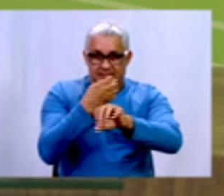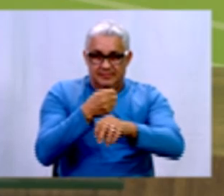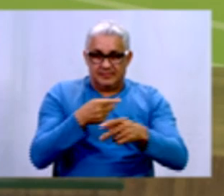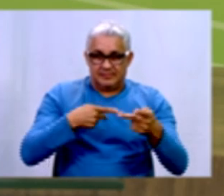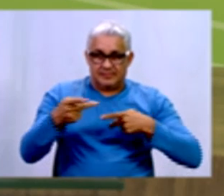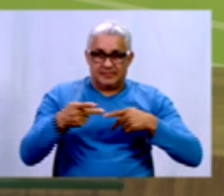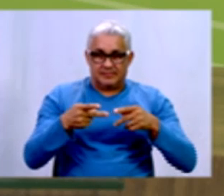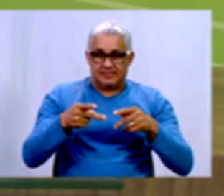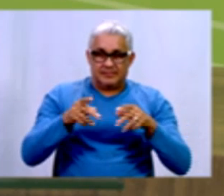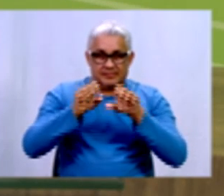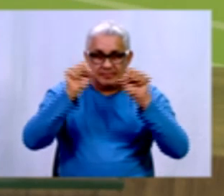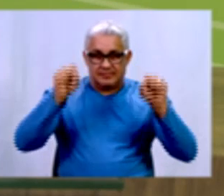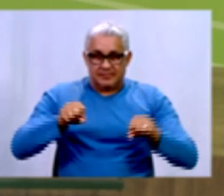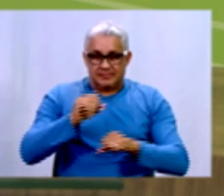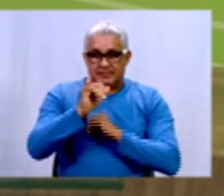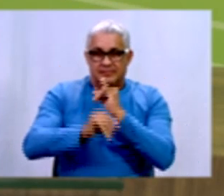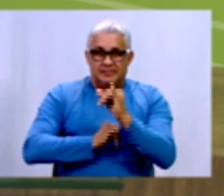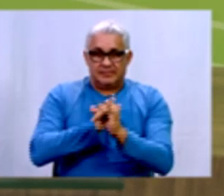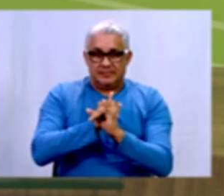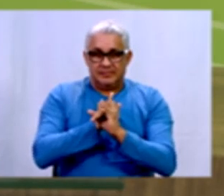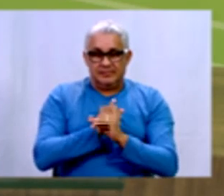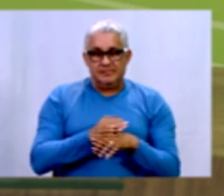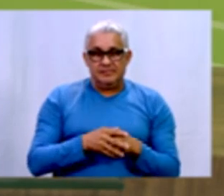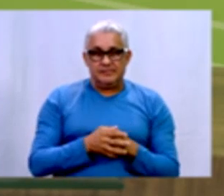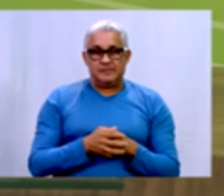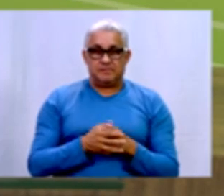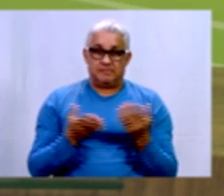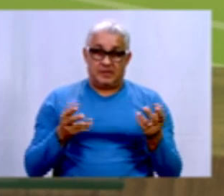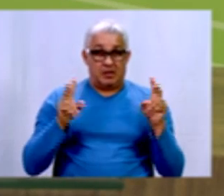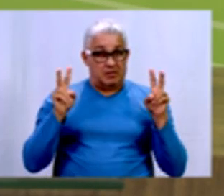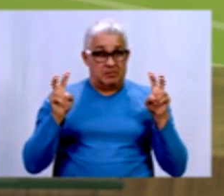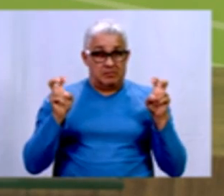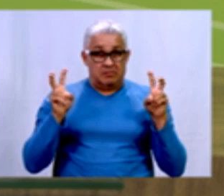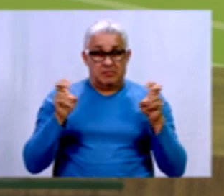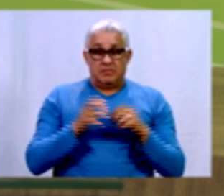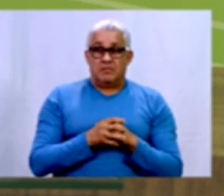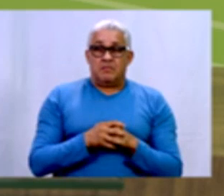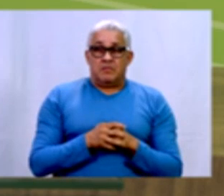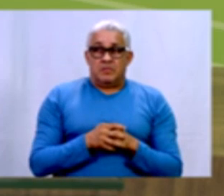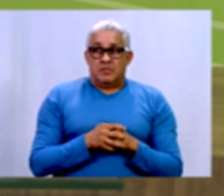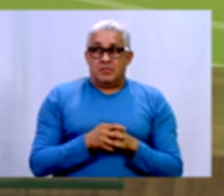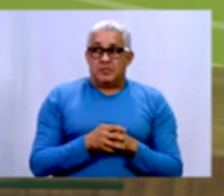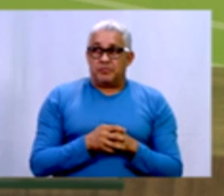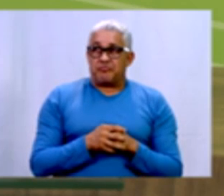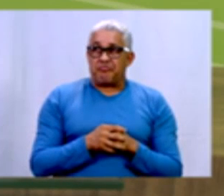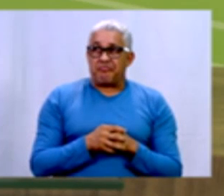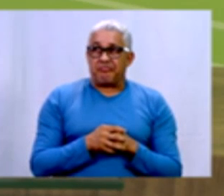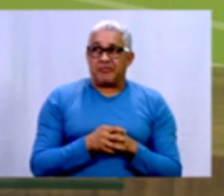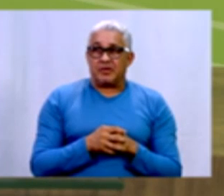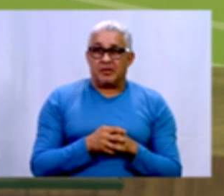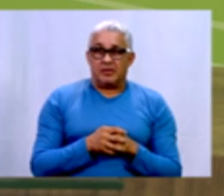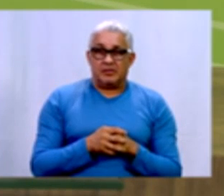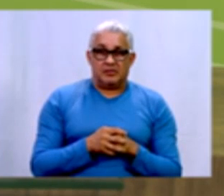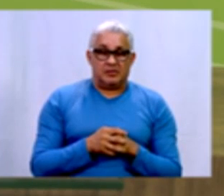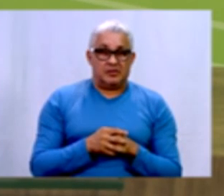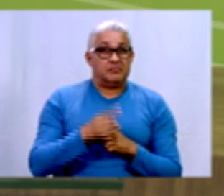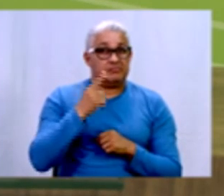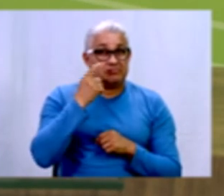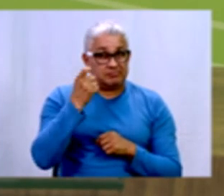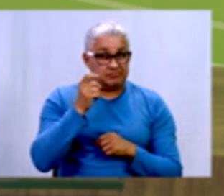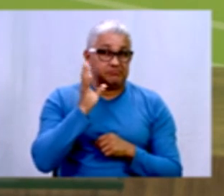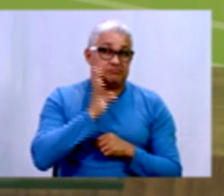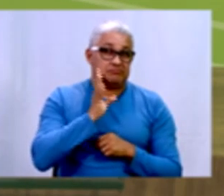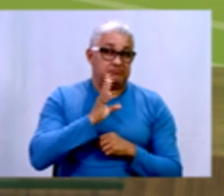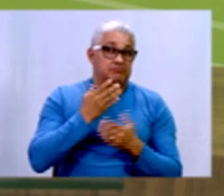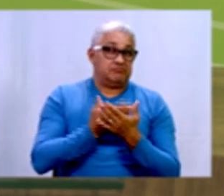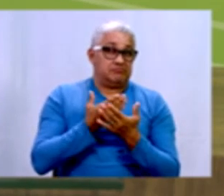de sistemas web. Vamos entrar com o tema dessa aula do Scrum. Vai ser uma aula bem interessante e eu